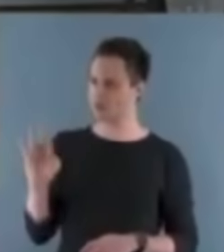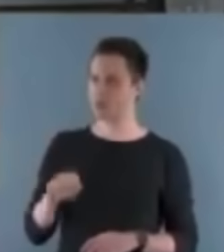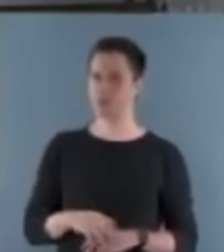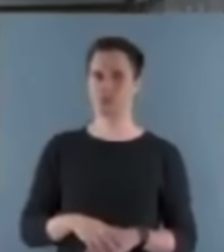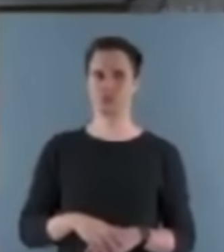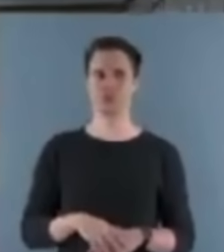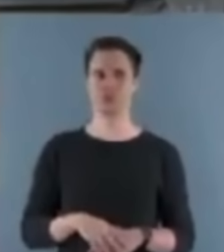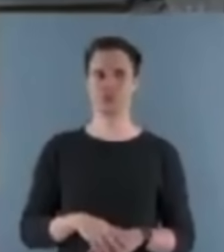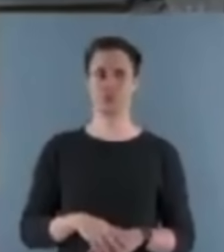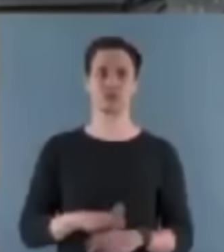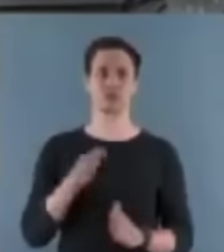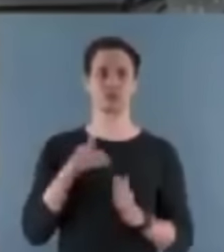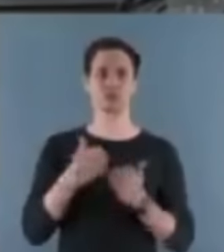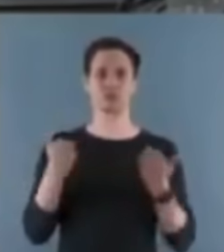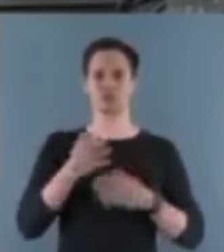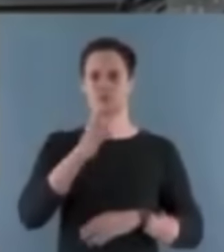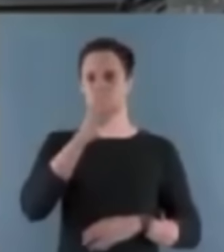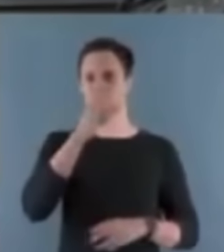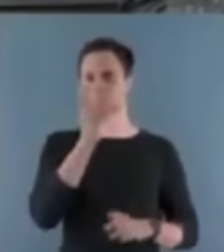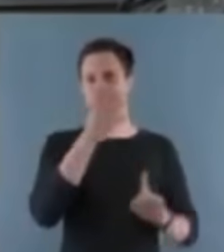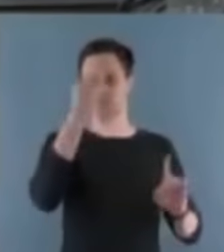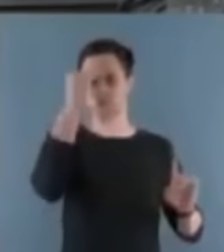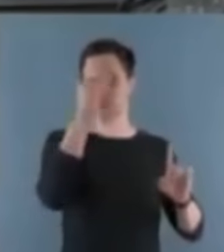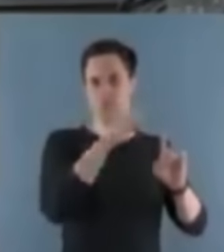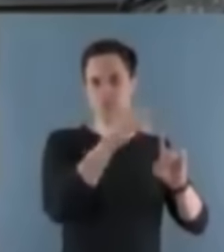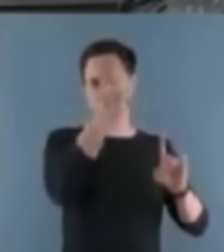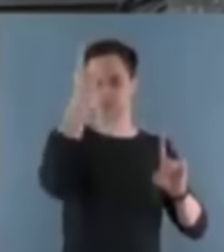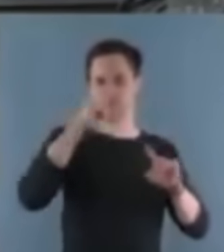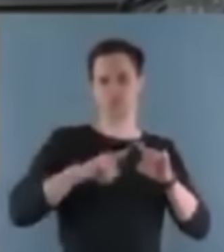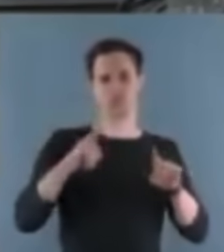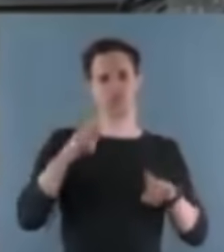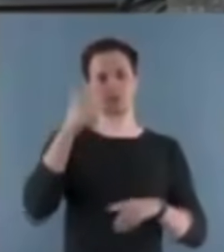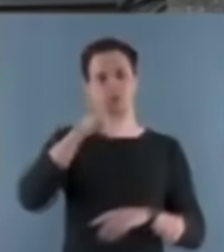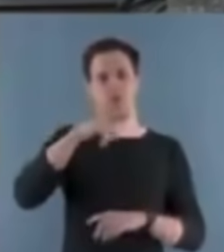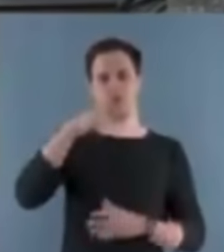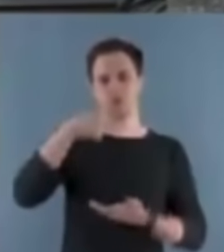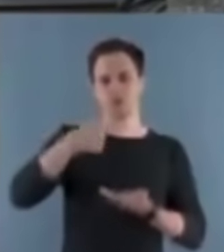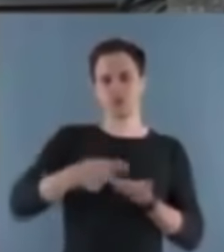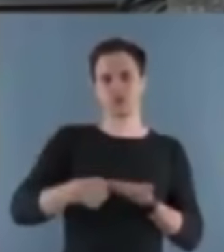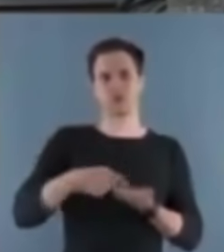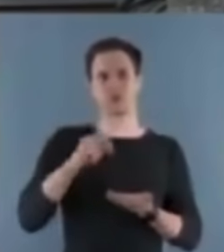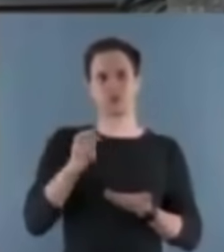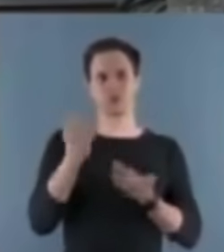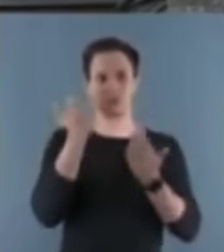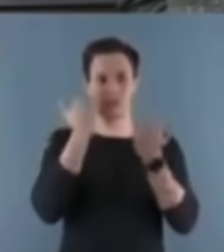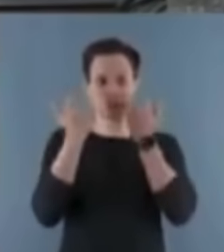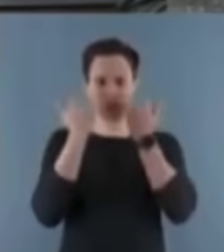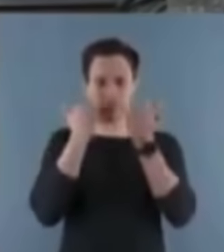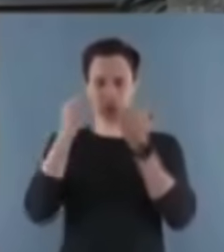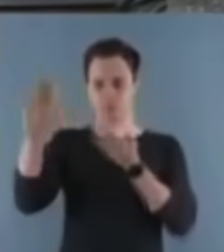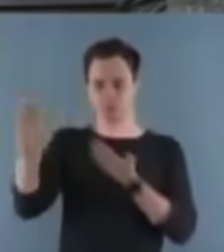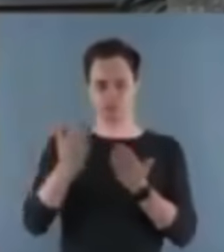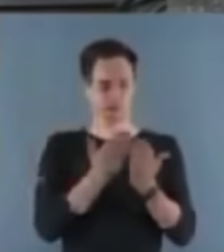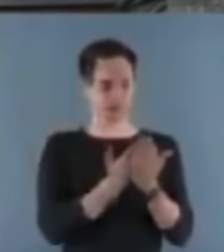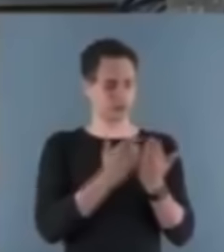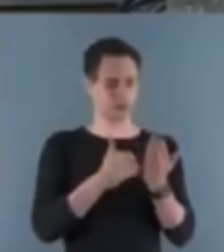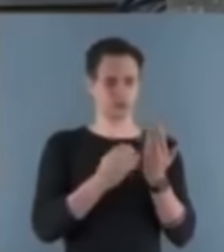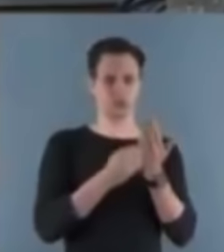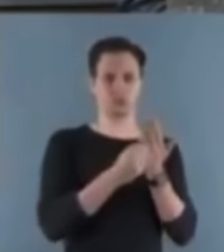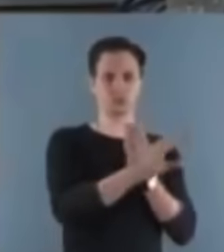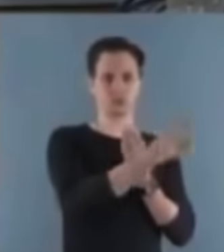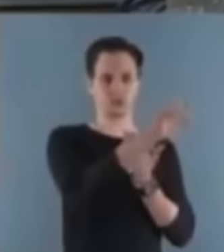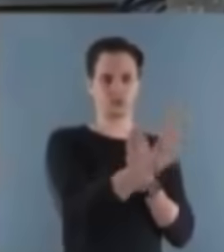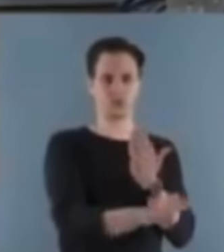agora culpando alguém, mas não consegue afirmar aqui que os informes que recebeu encaminhou para a pessoa que ele